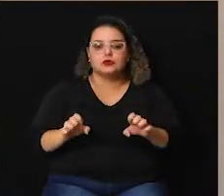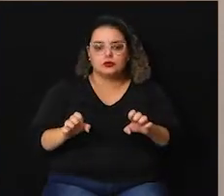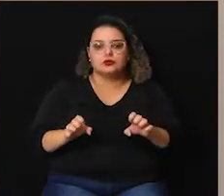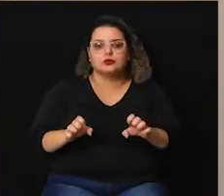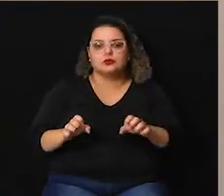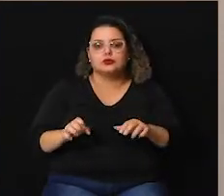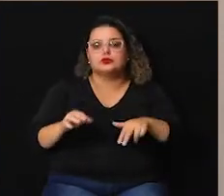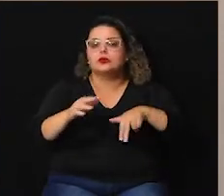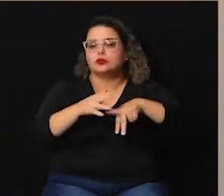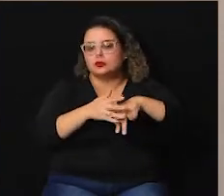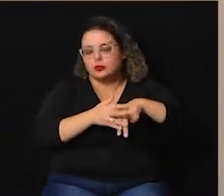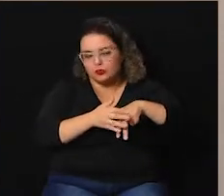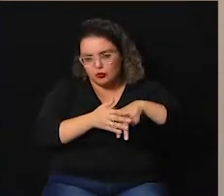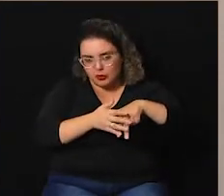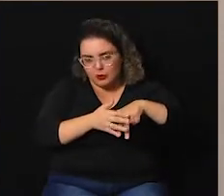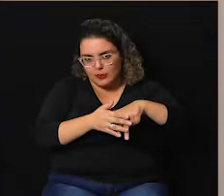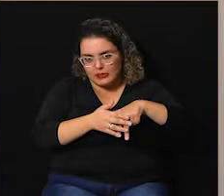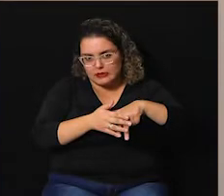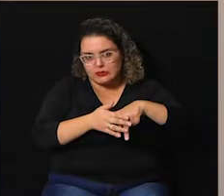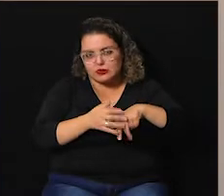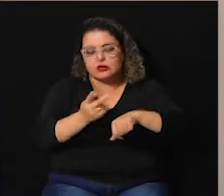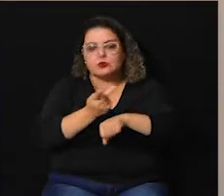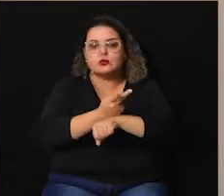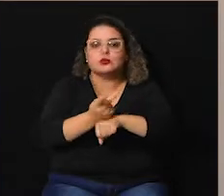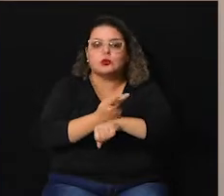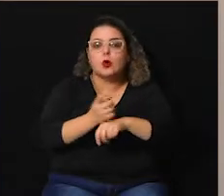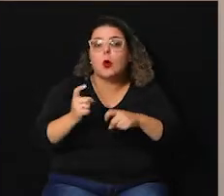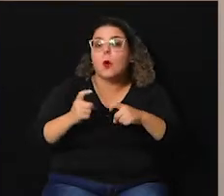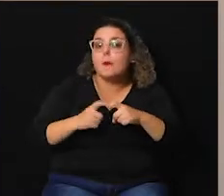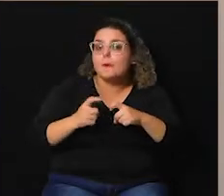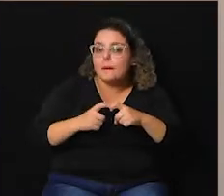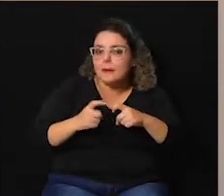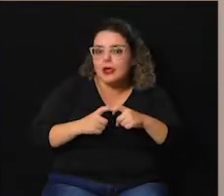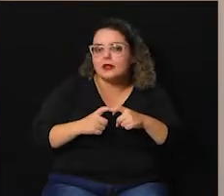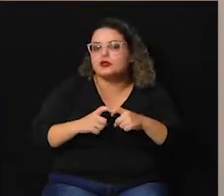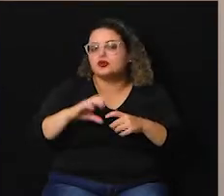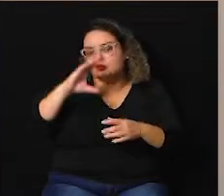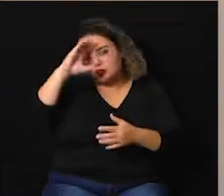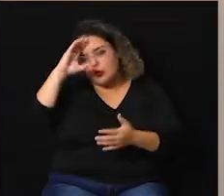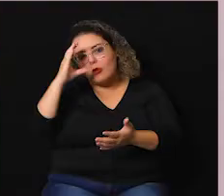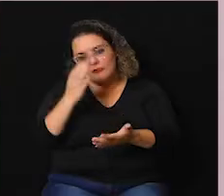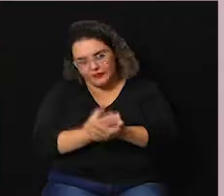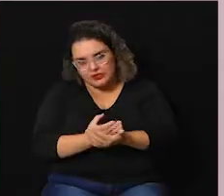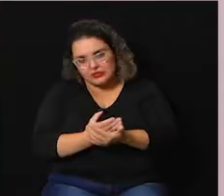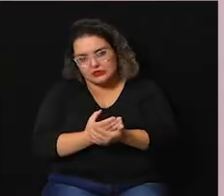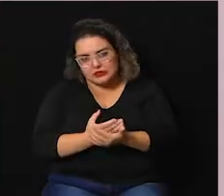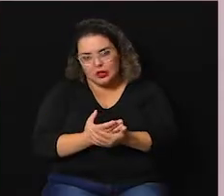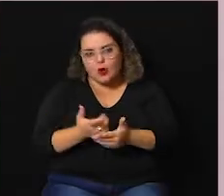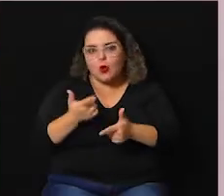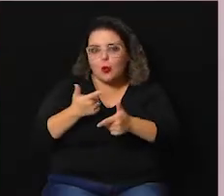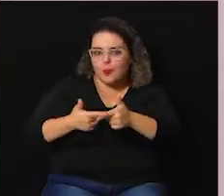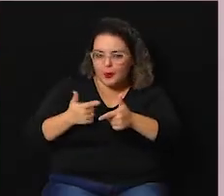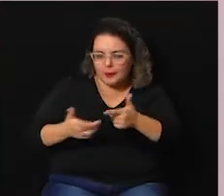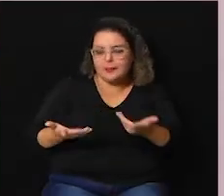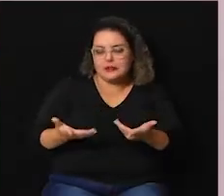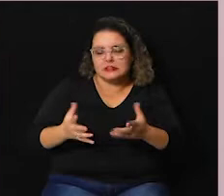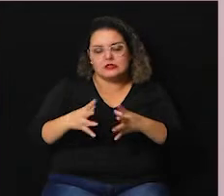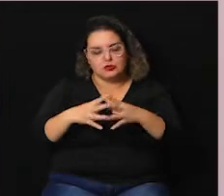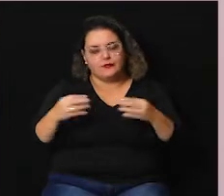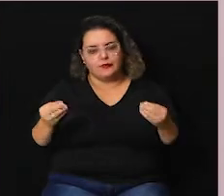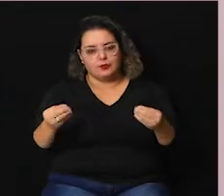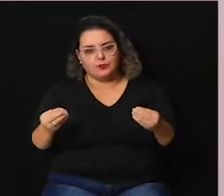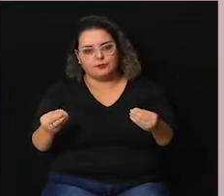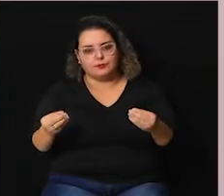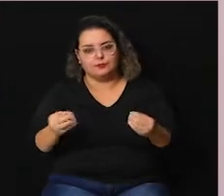do paciente procurar o seu médico de confiança para resolver esses problemas. E doutor Luciano, falando aí